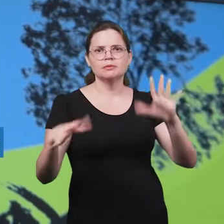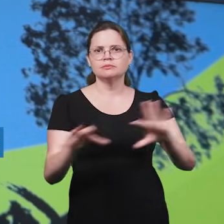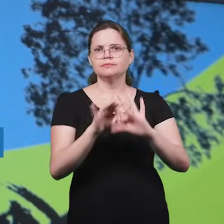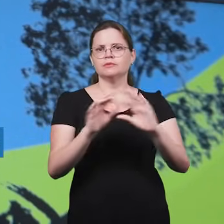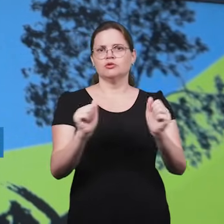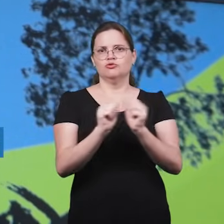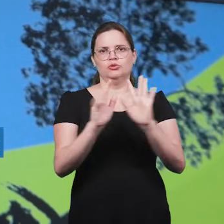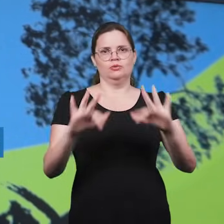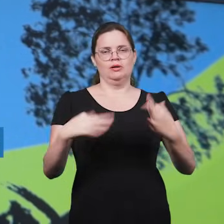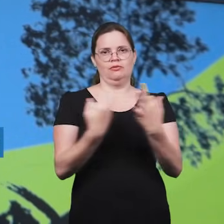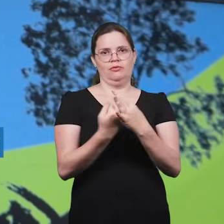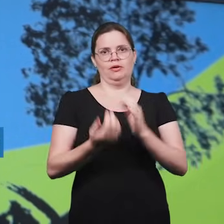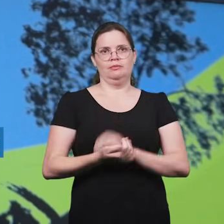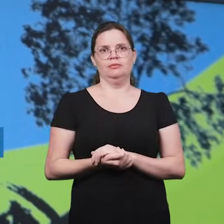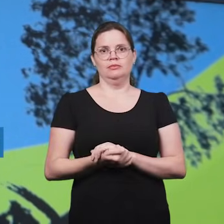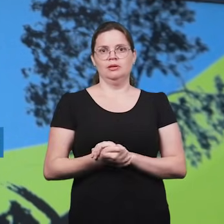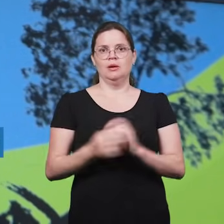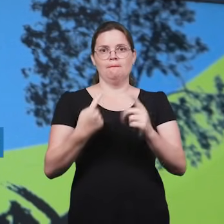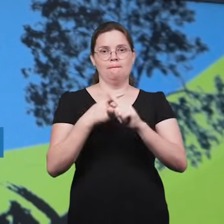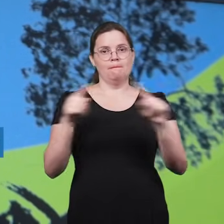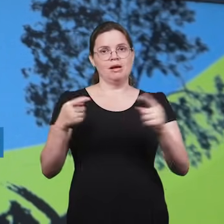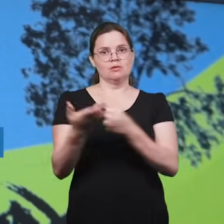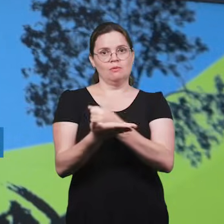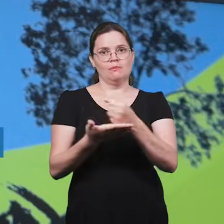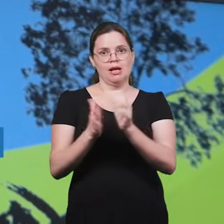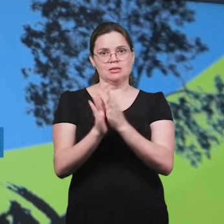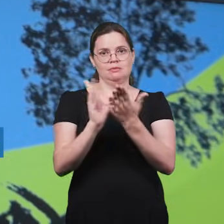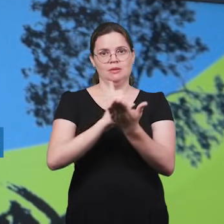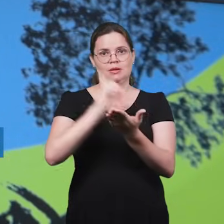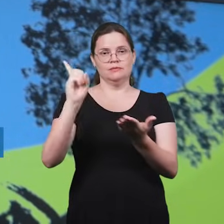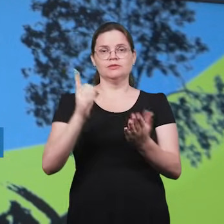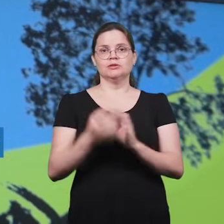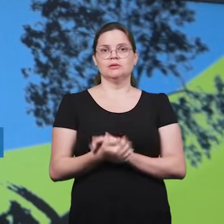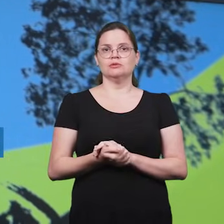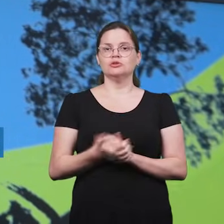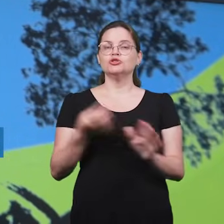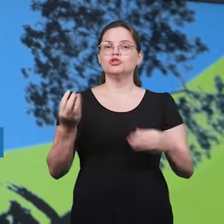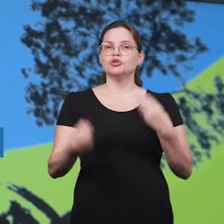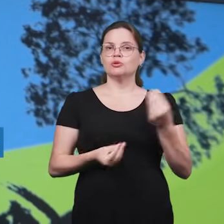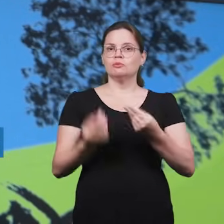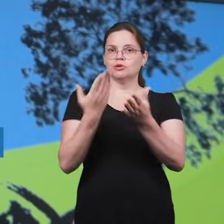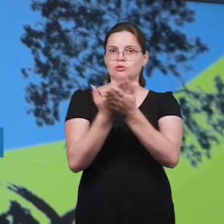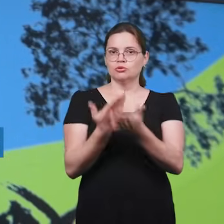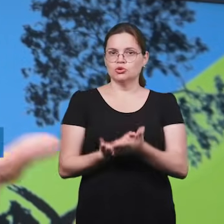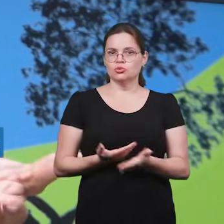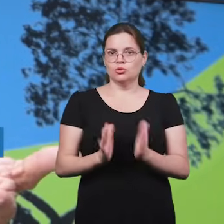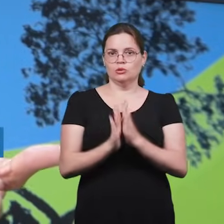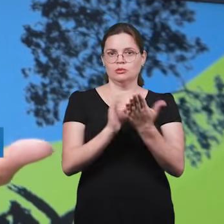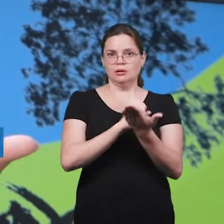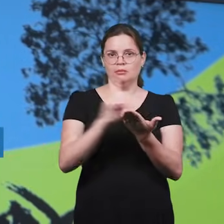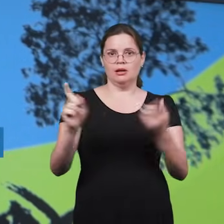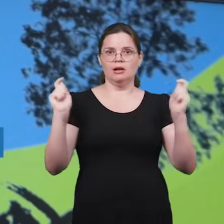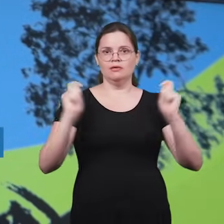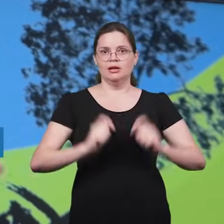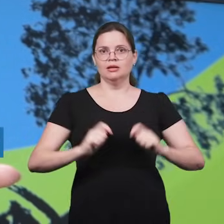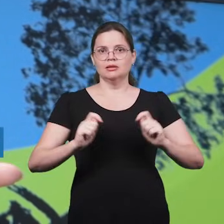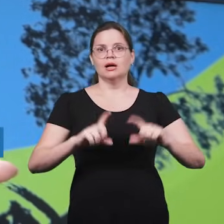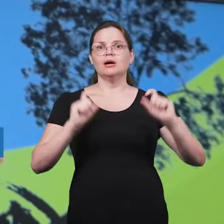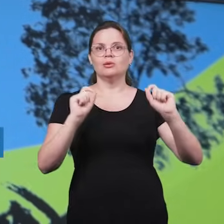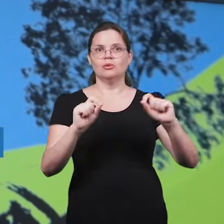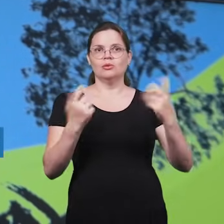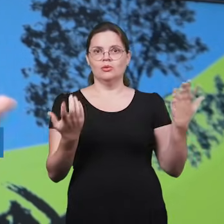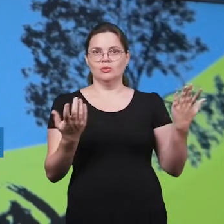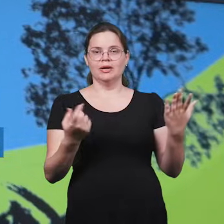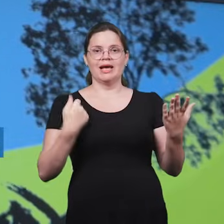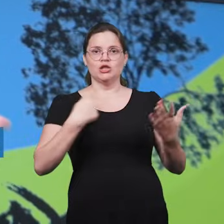neste tempo, à luz da palavra, e o modo como esse estudo da palavra ilumina também o nosso